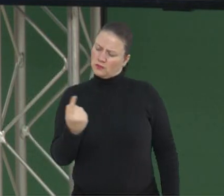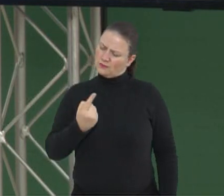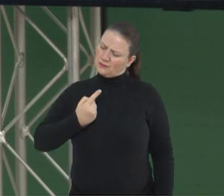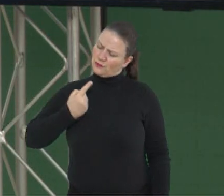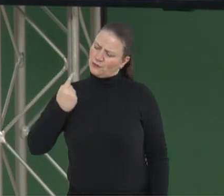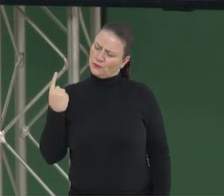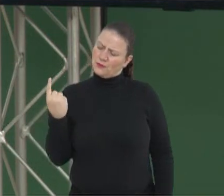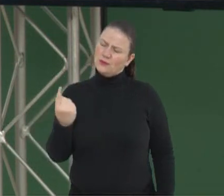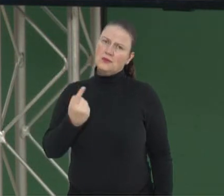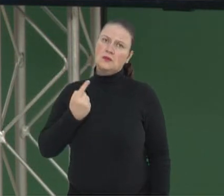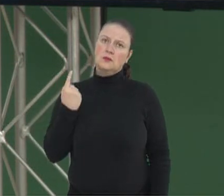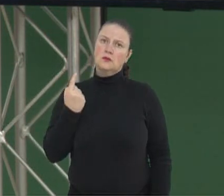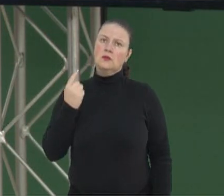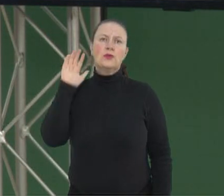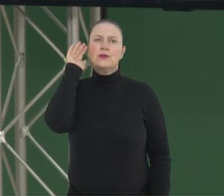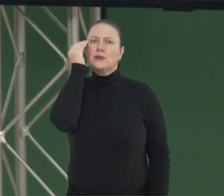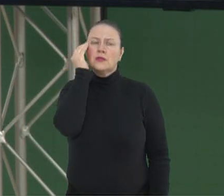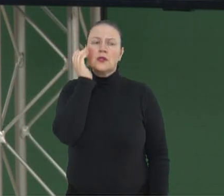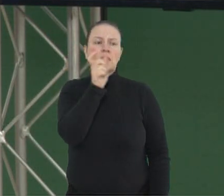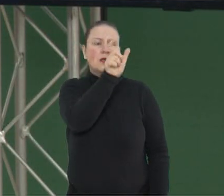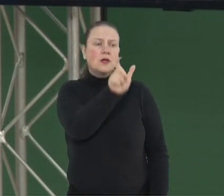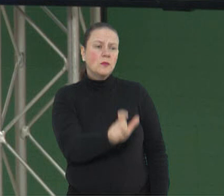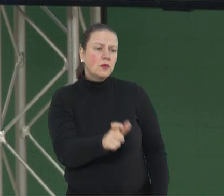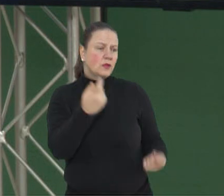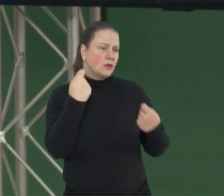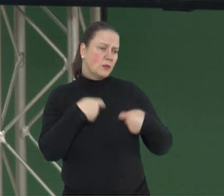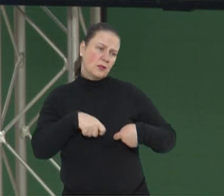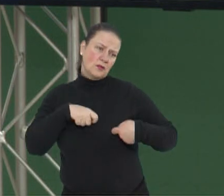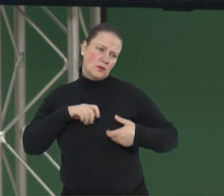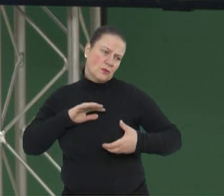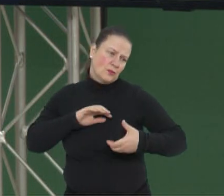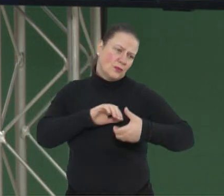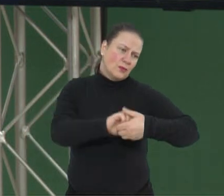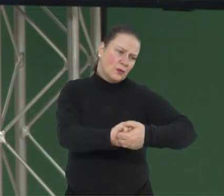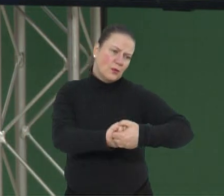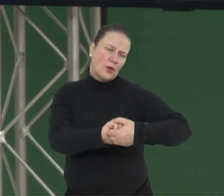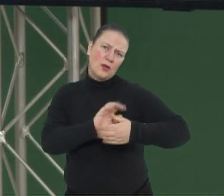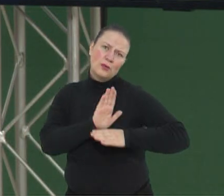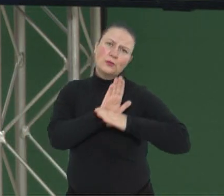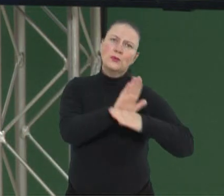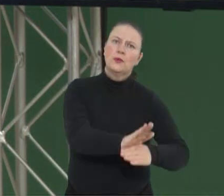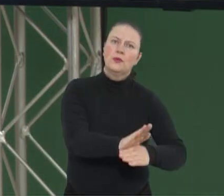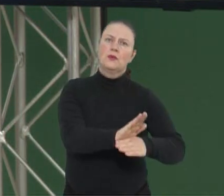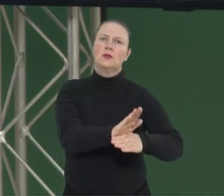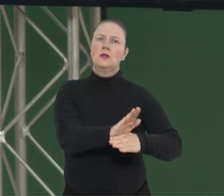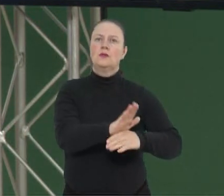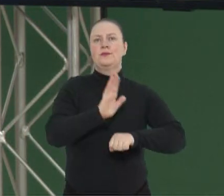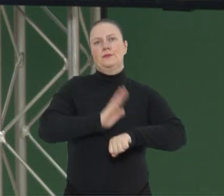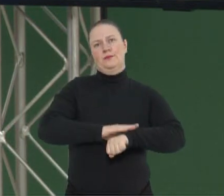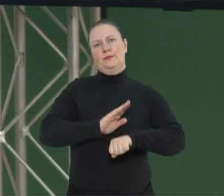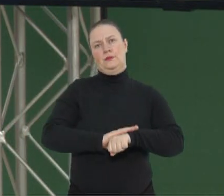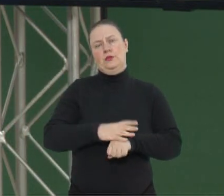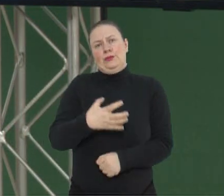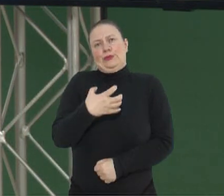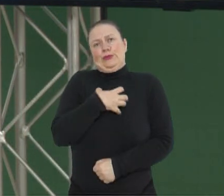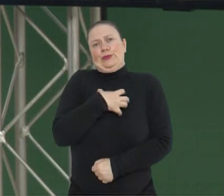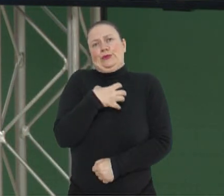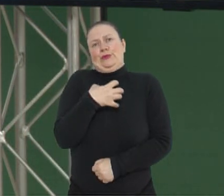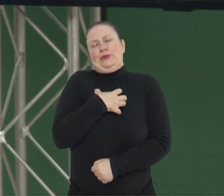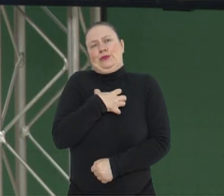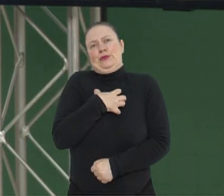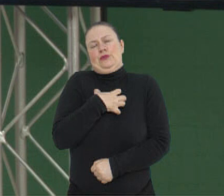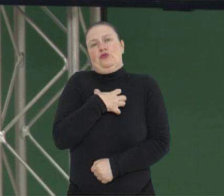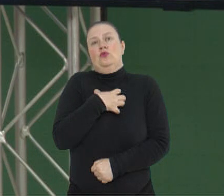entender o outro, que às vezes o outro está precisando de uma simples ajuda. Então, quando ele fala aqui sentir soledad, não é